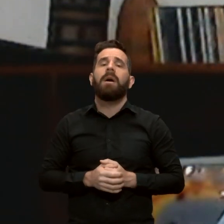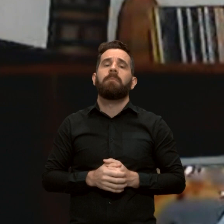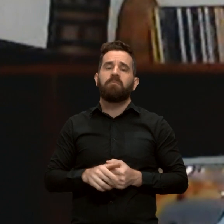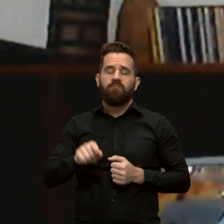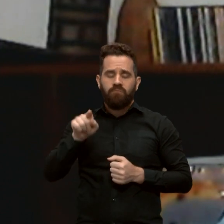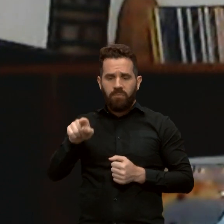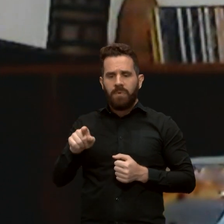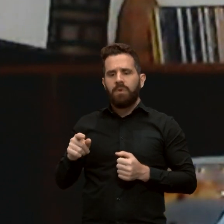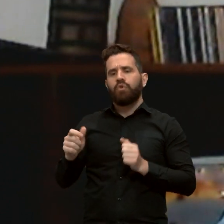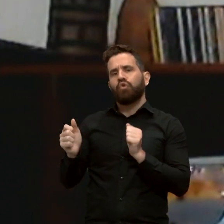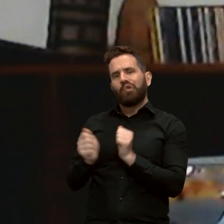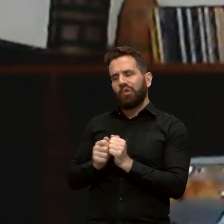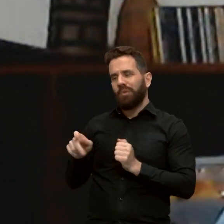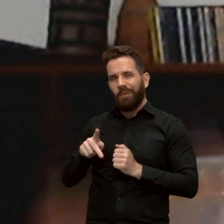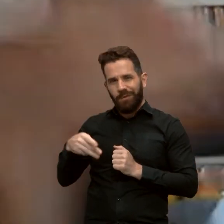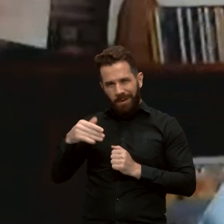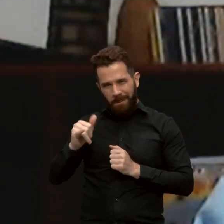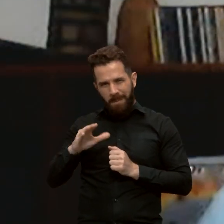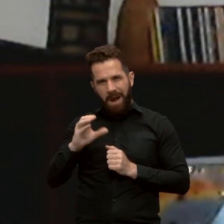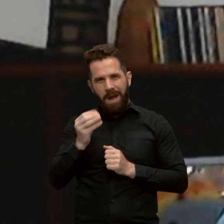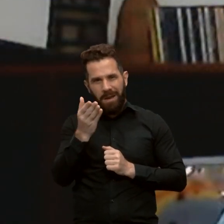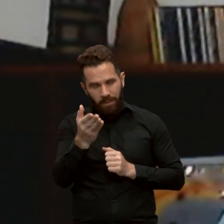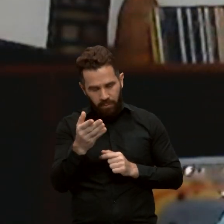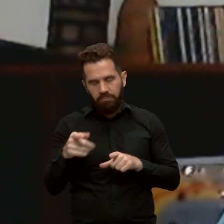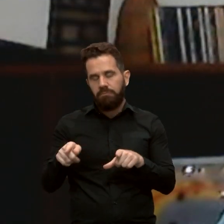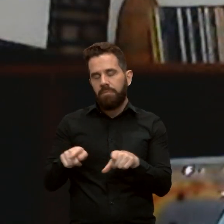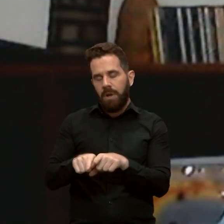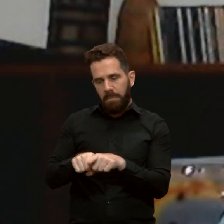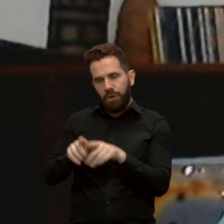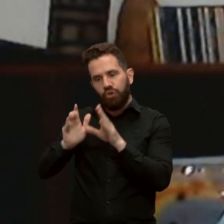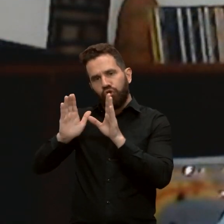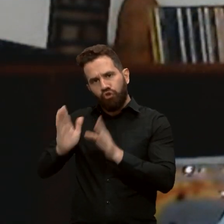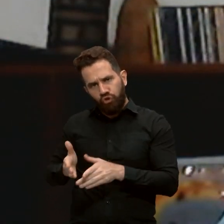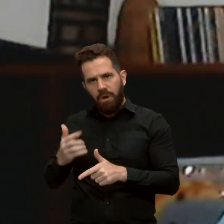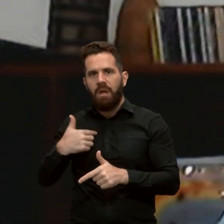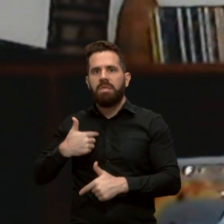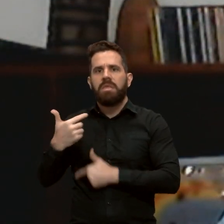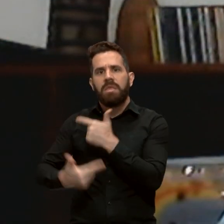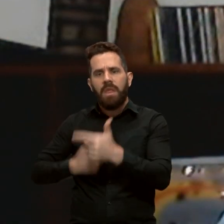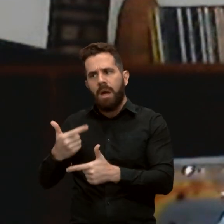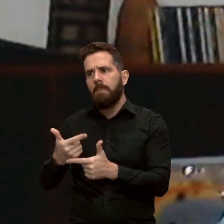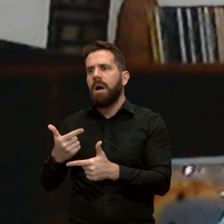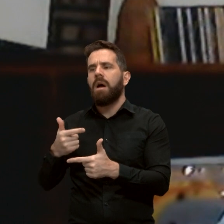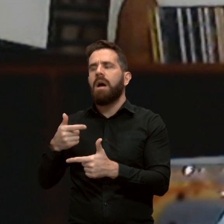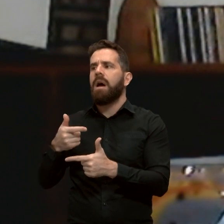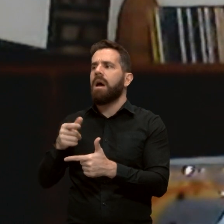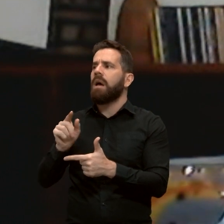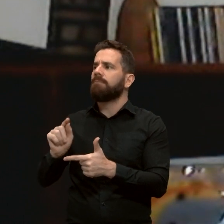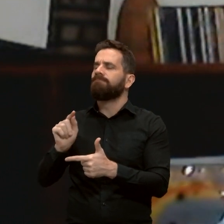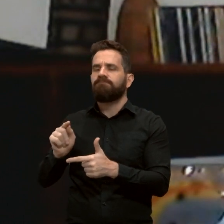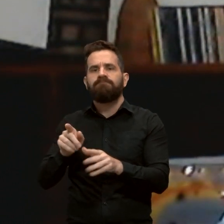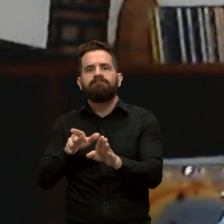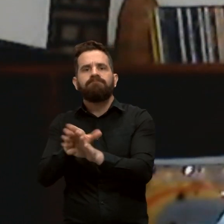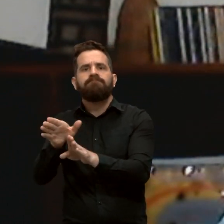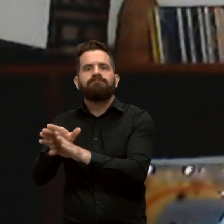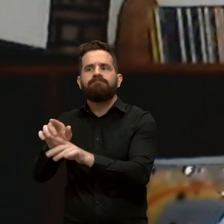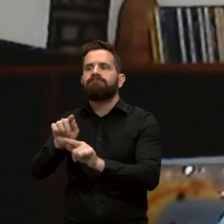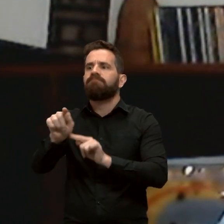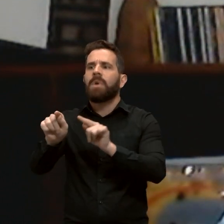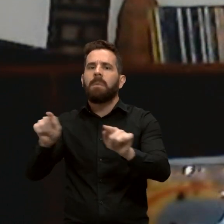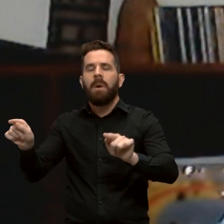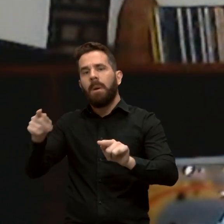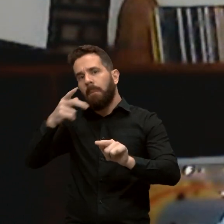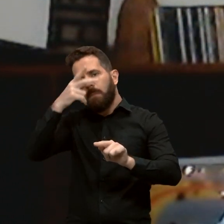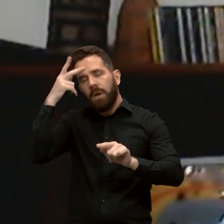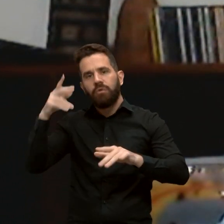o professor Maico aí também houve aí um trabalho junto aos assentamentos, aos assentados